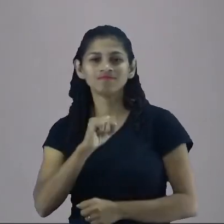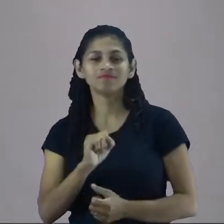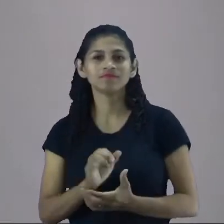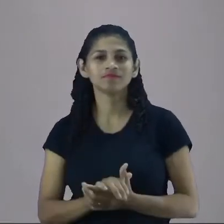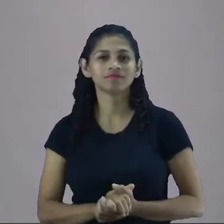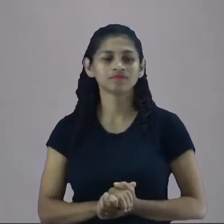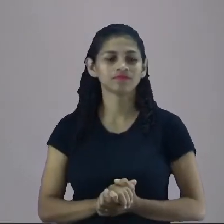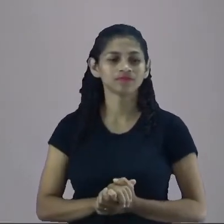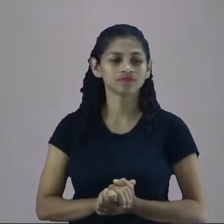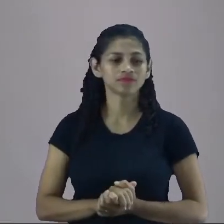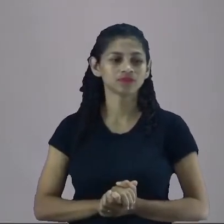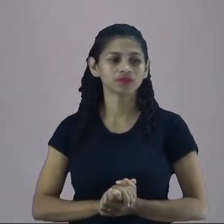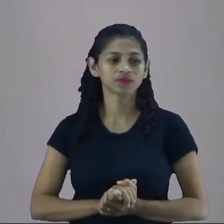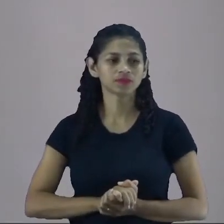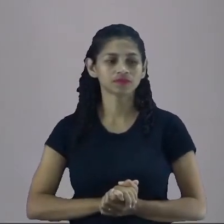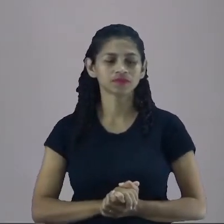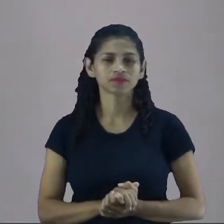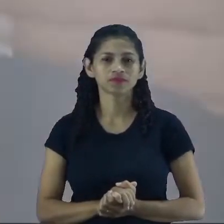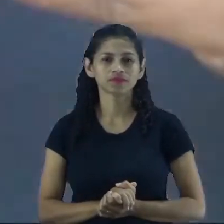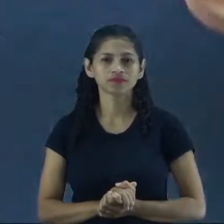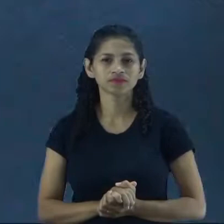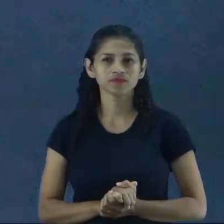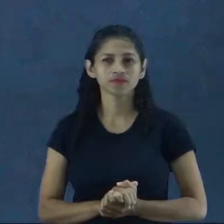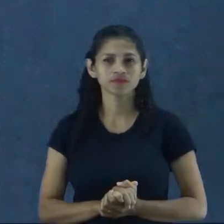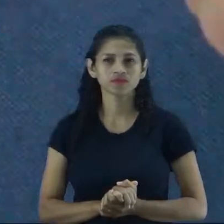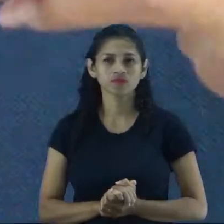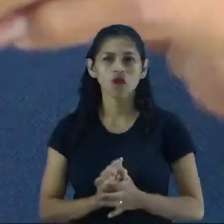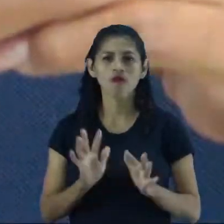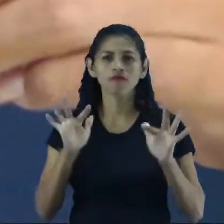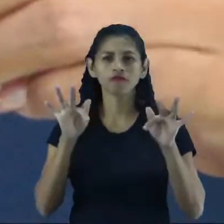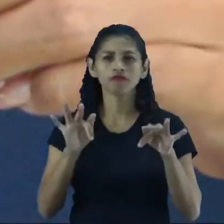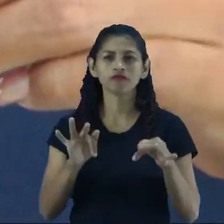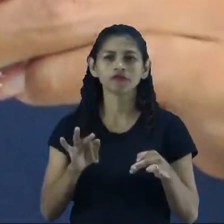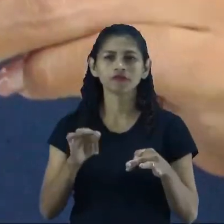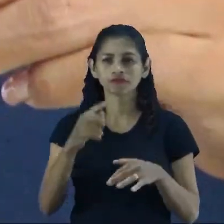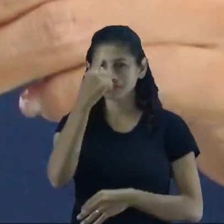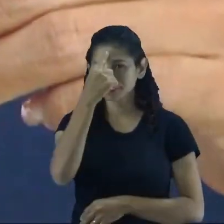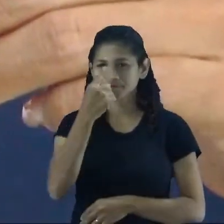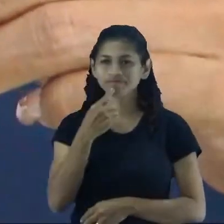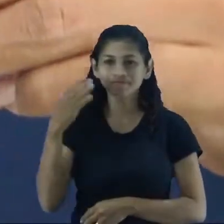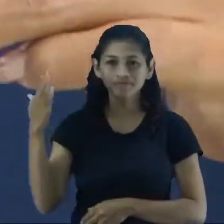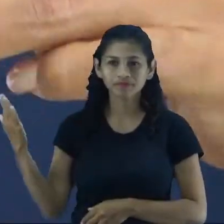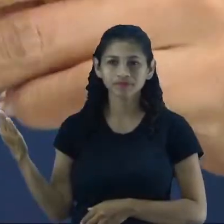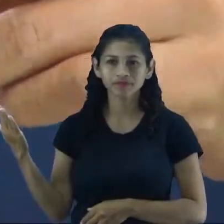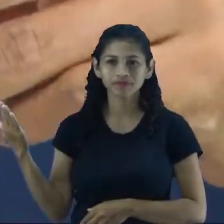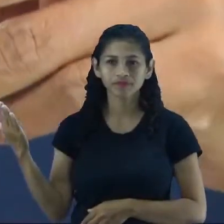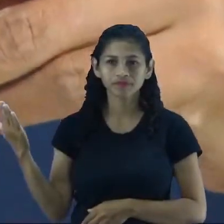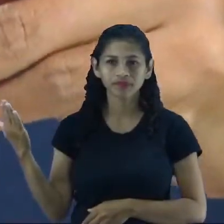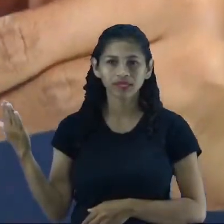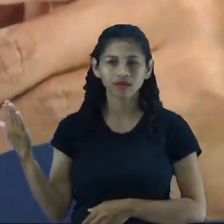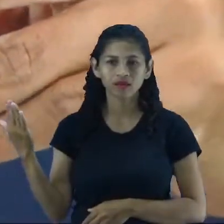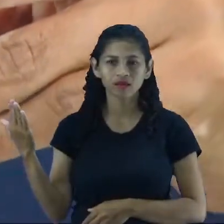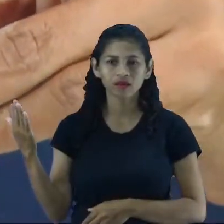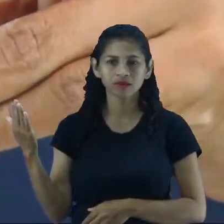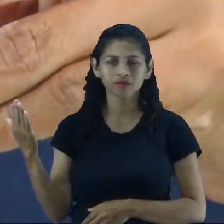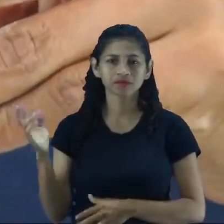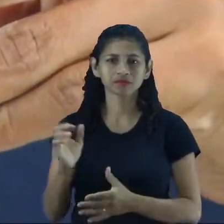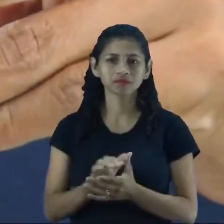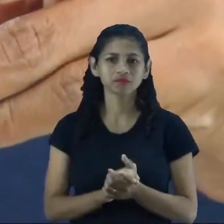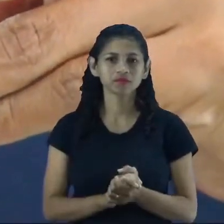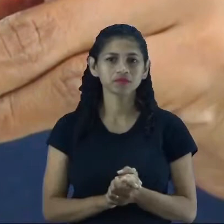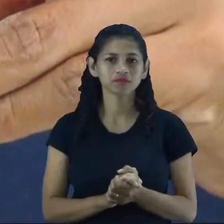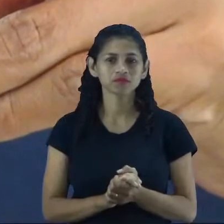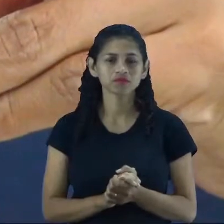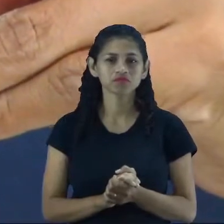humanizada. E, por fim, nós temos essa imagem. Olha só, o que nós temos aqui?